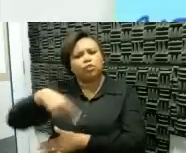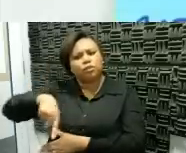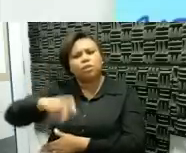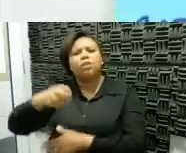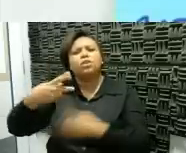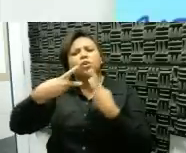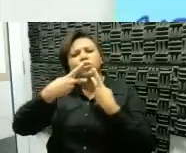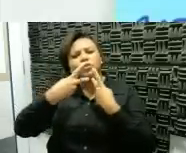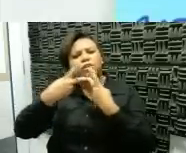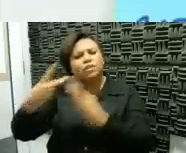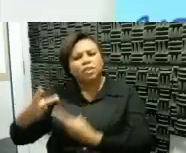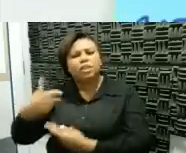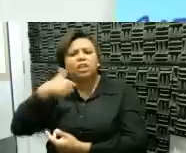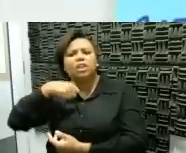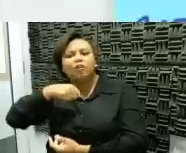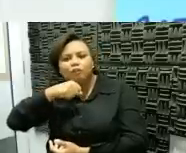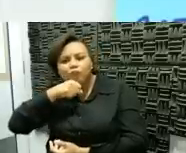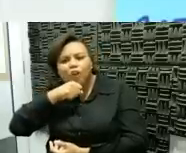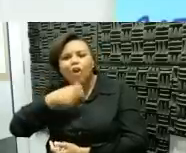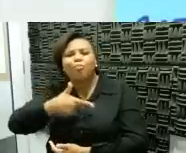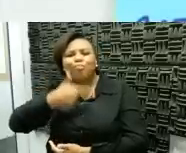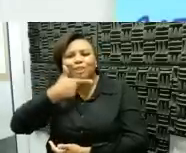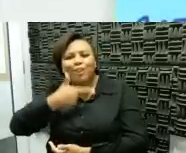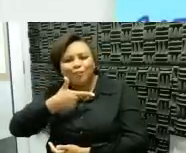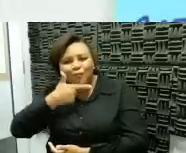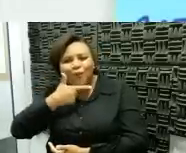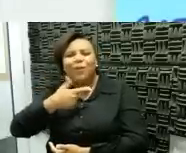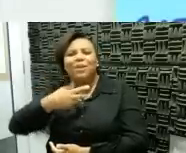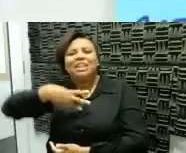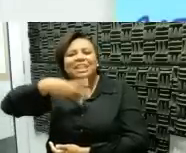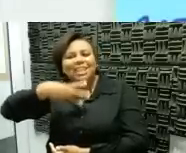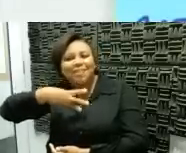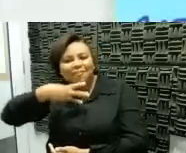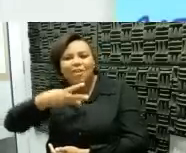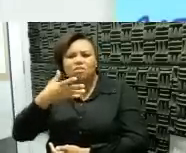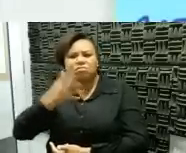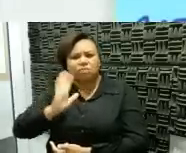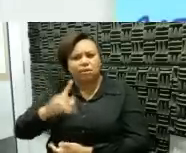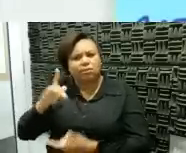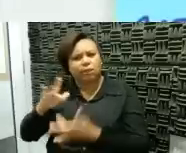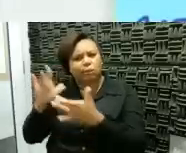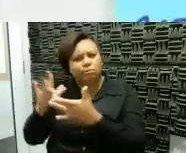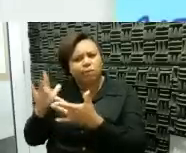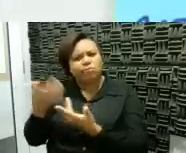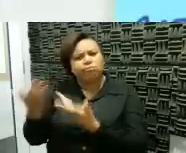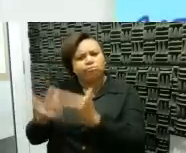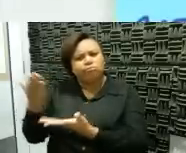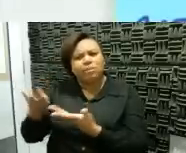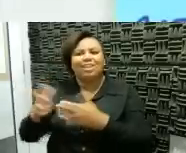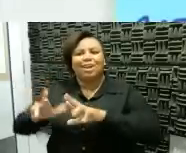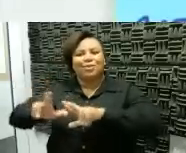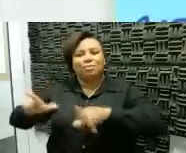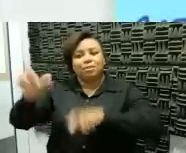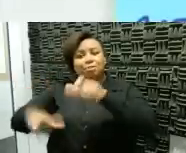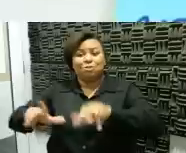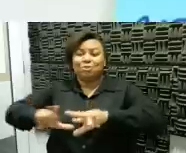bisavós trisavós e e tem que lidar com essa diferença com pessoas que são diferentes né da gente como vocês